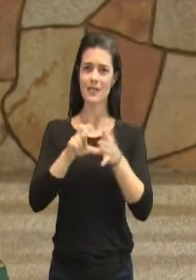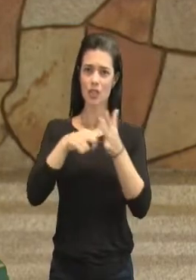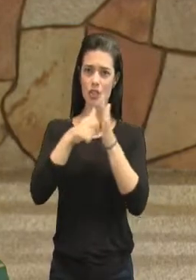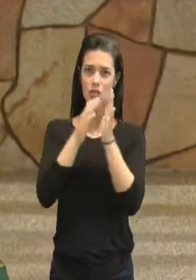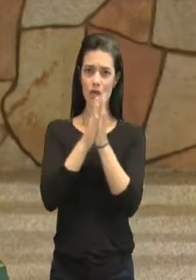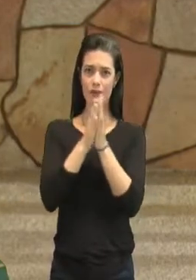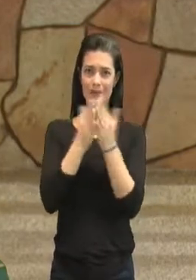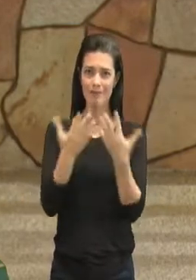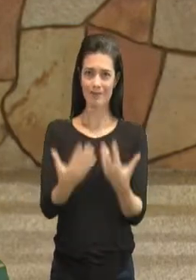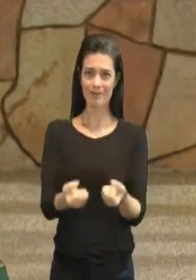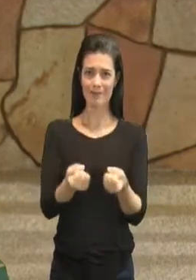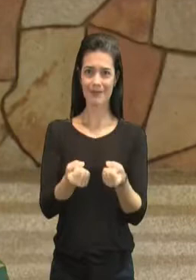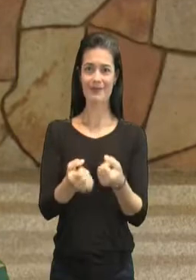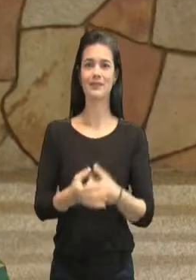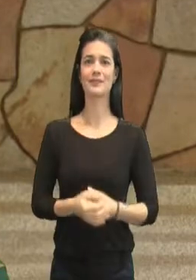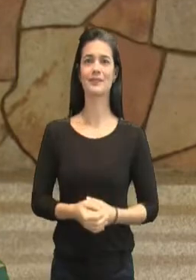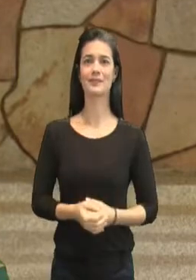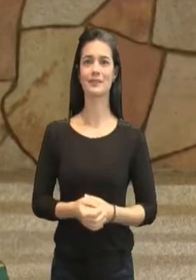vamos orar ao Senhor.